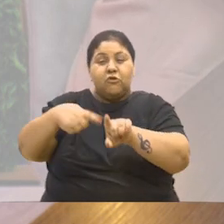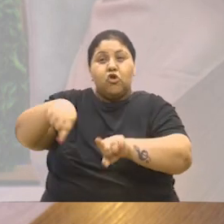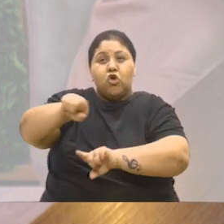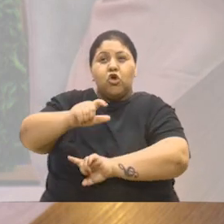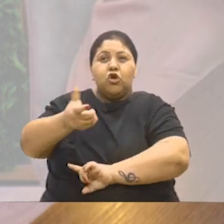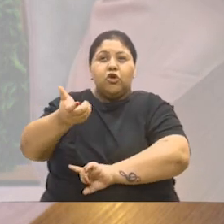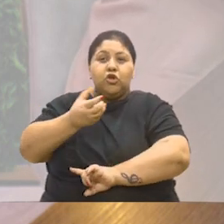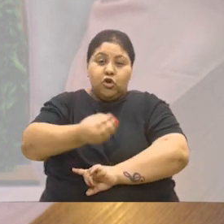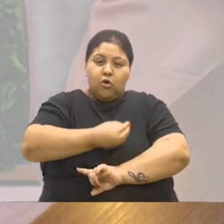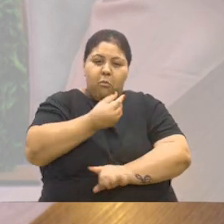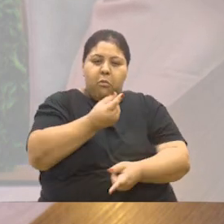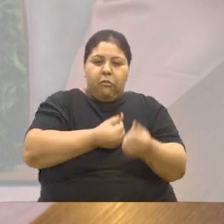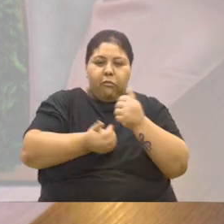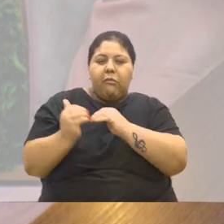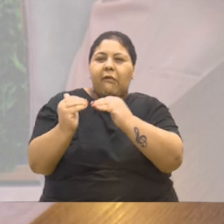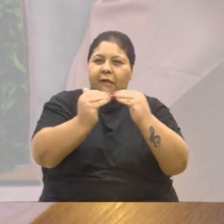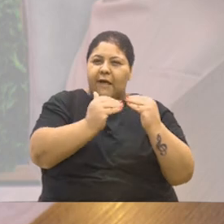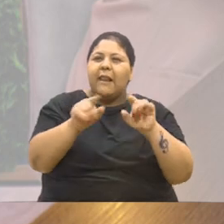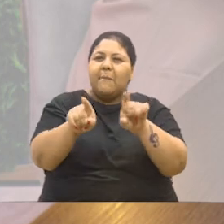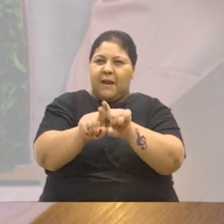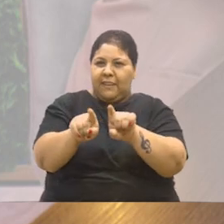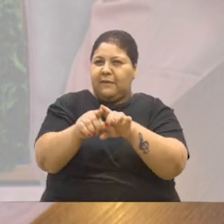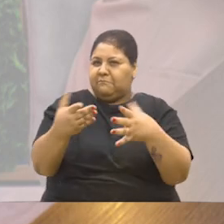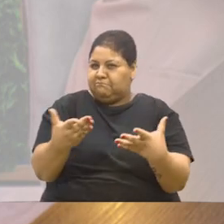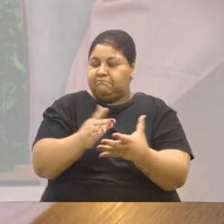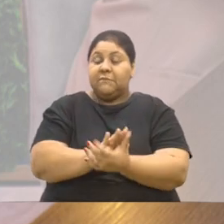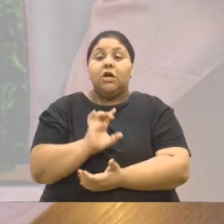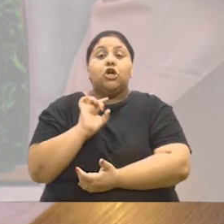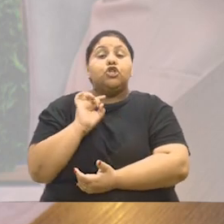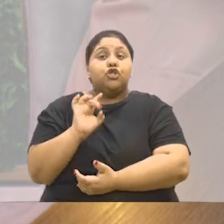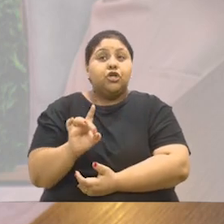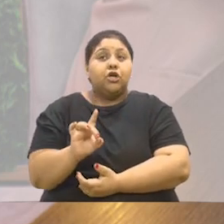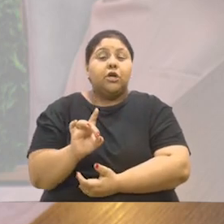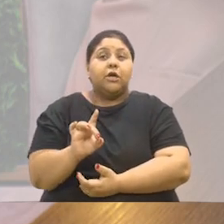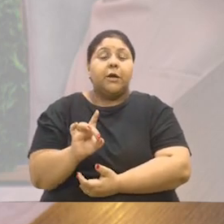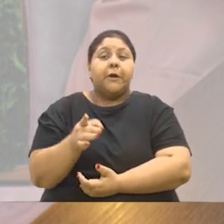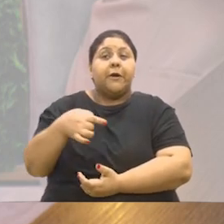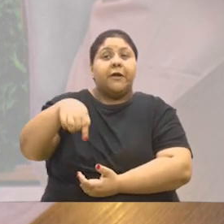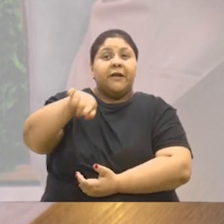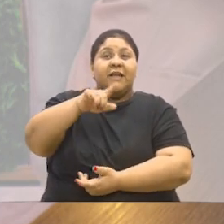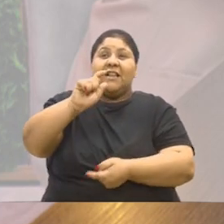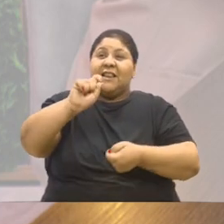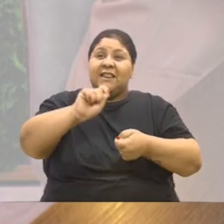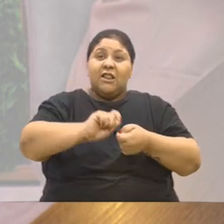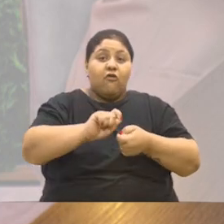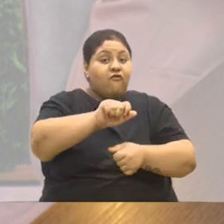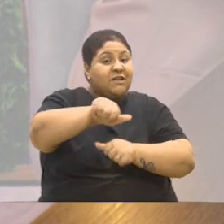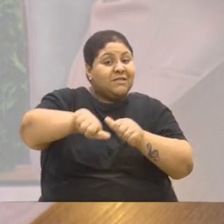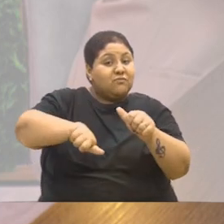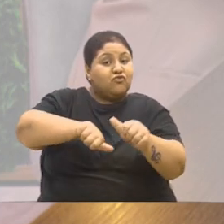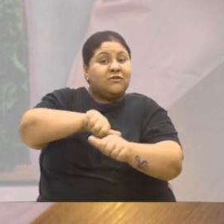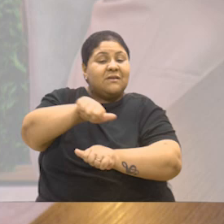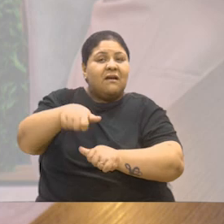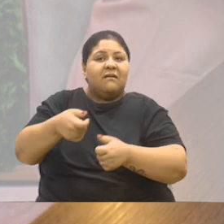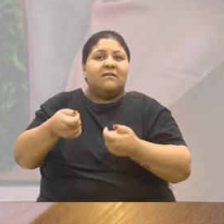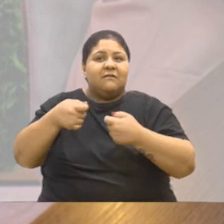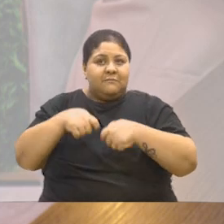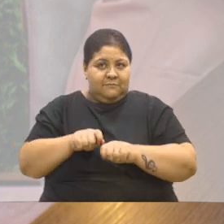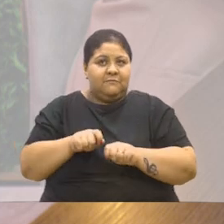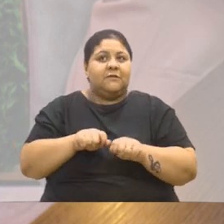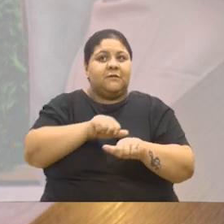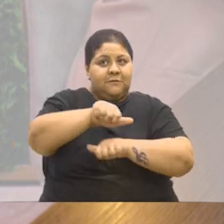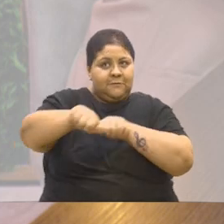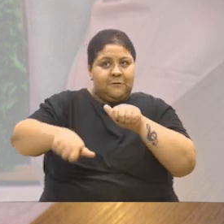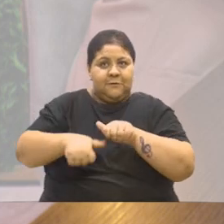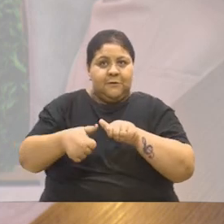financeira equilibrada. Só que quando a gente não faz as mudanças que nós precisamos, e são essas mudanças